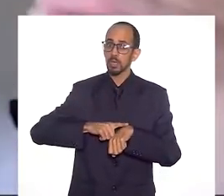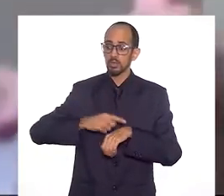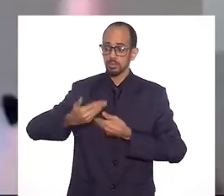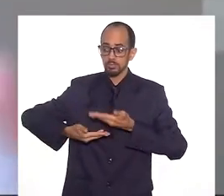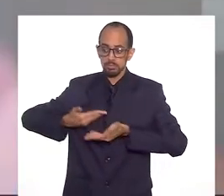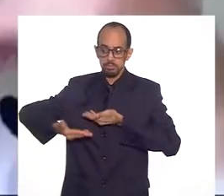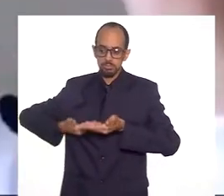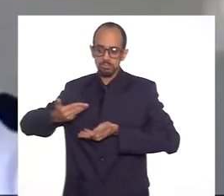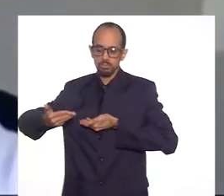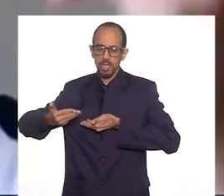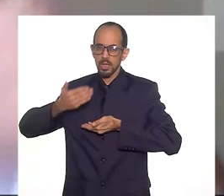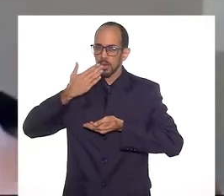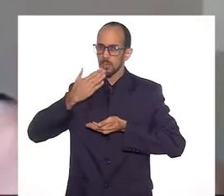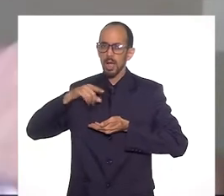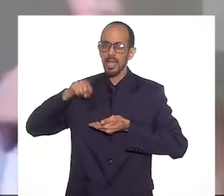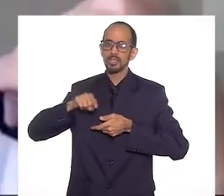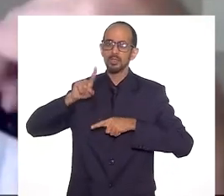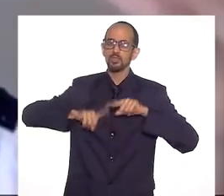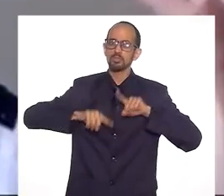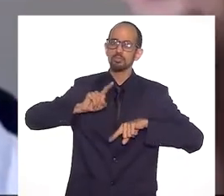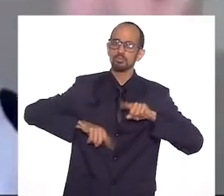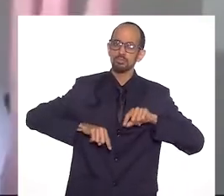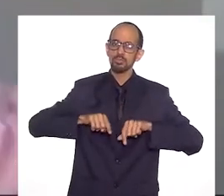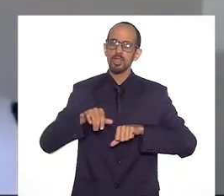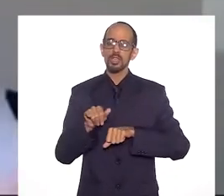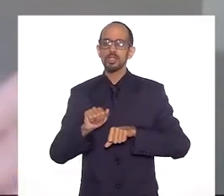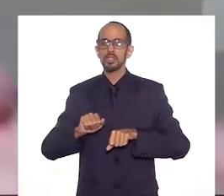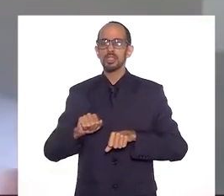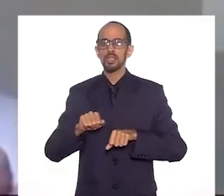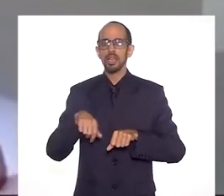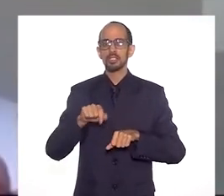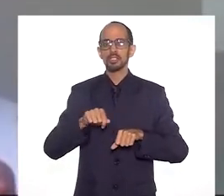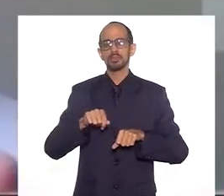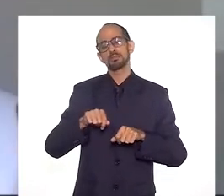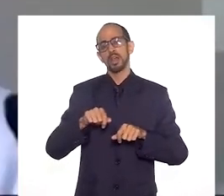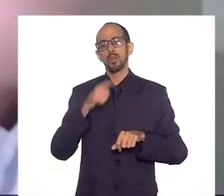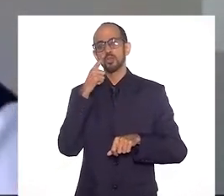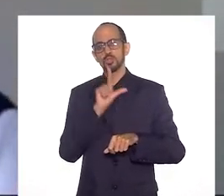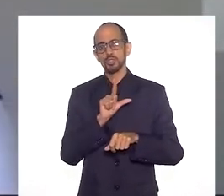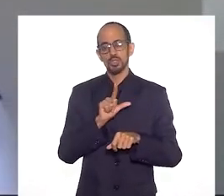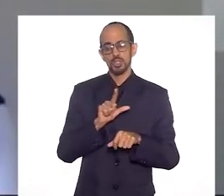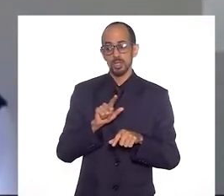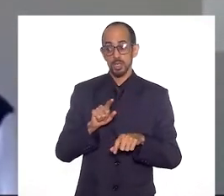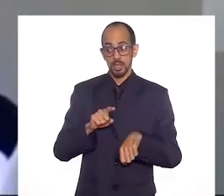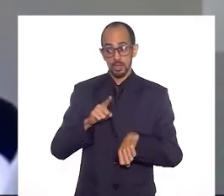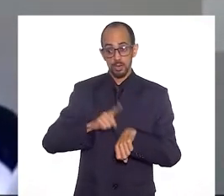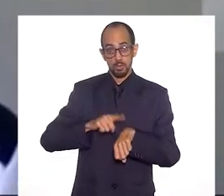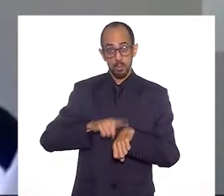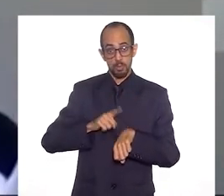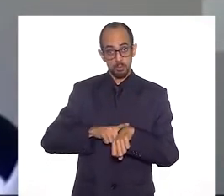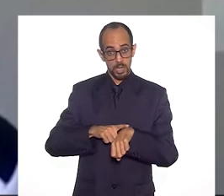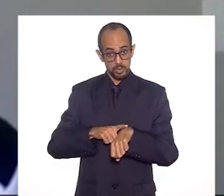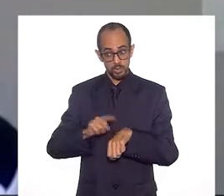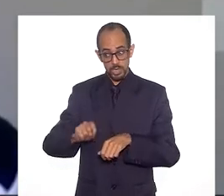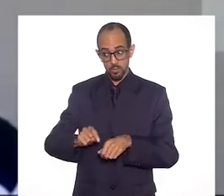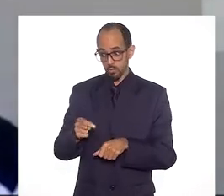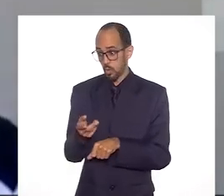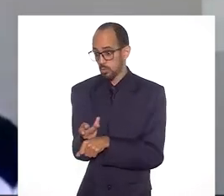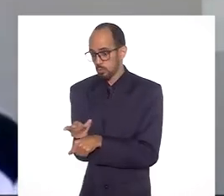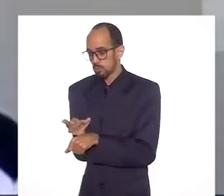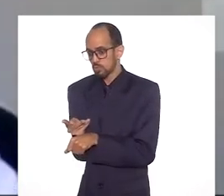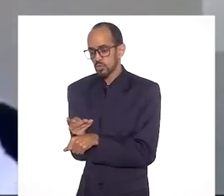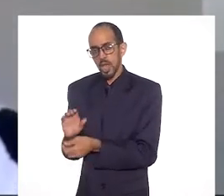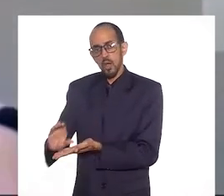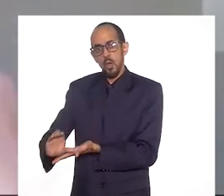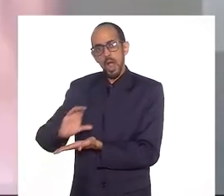check dos instrumentos e das ferramentas que você precisa ter concluído para, quando for buscar algum tipo de capital anjo,